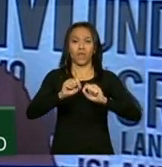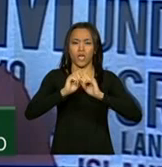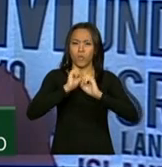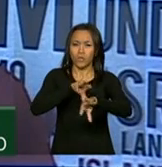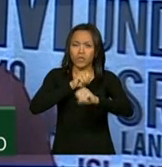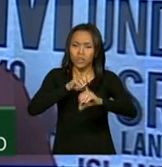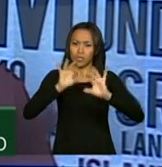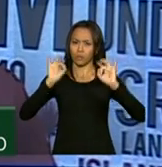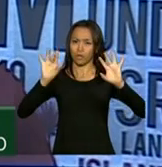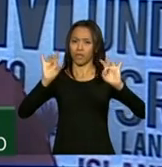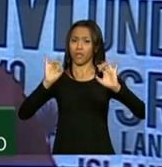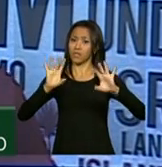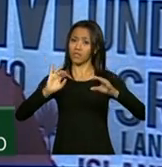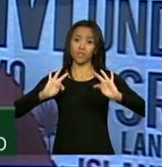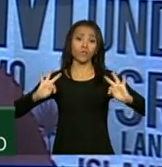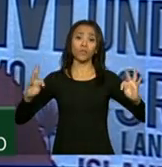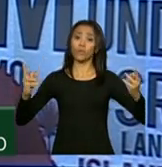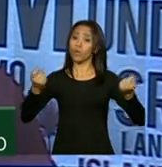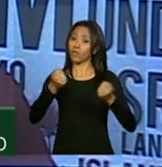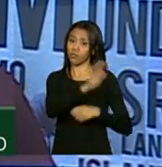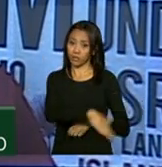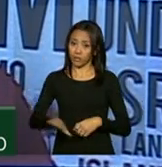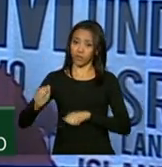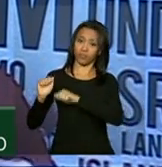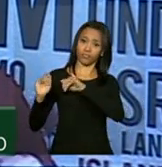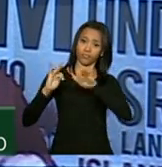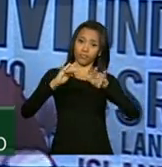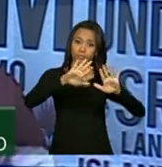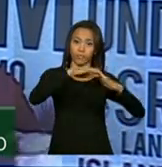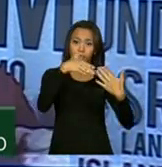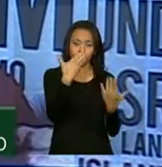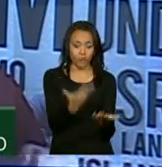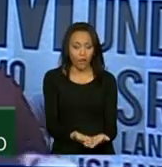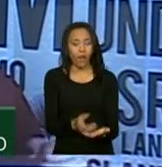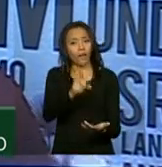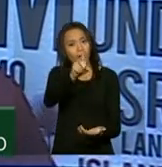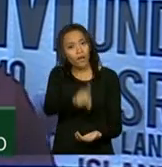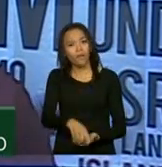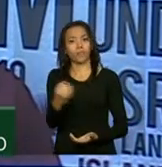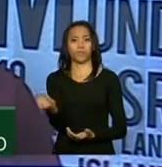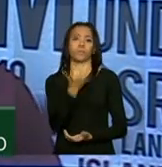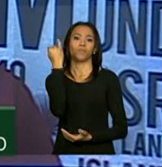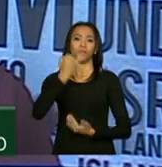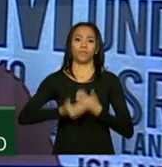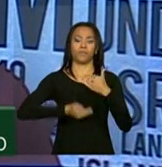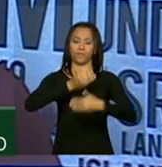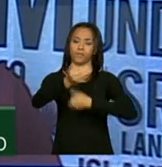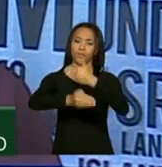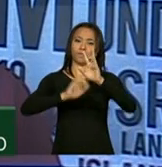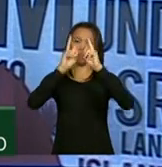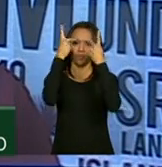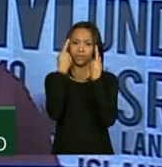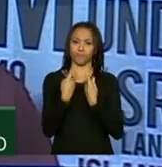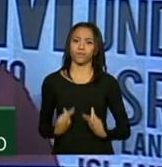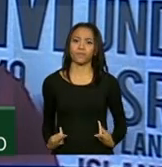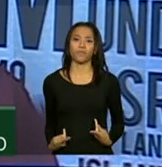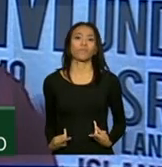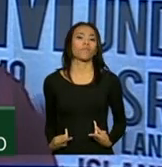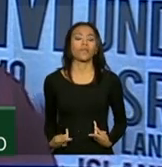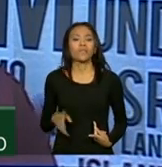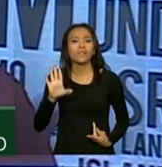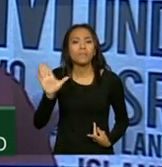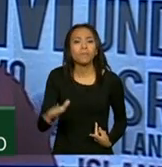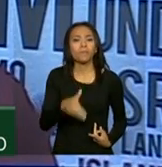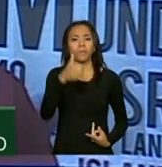para todas as crianças. Isso é o cerne do desenvolvimento humano e que traz boas